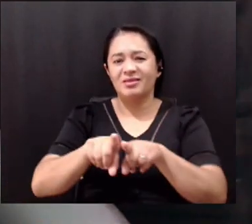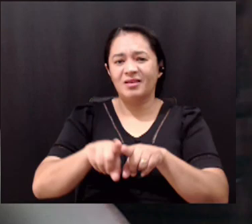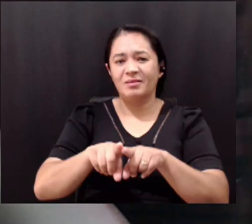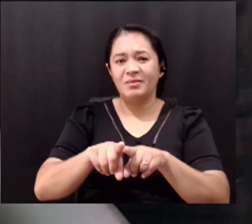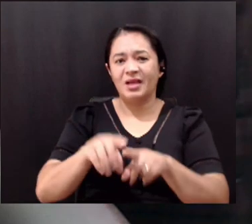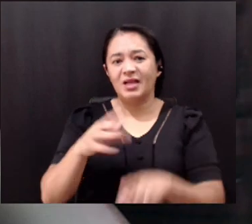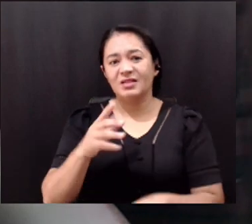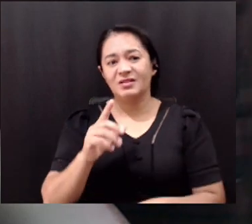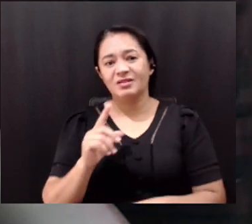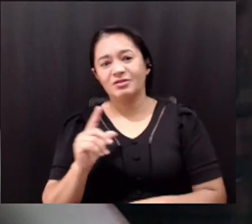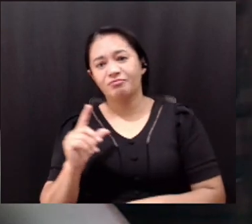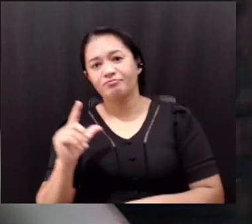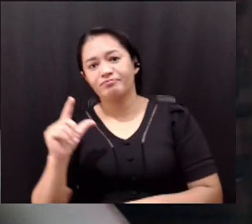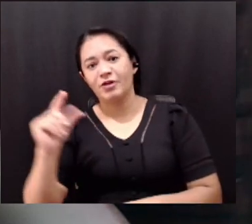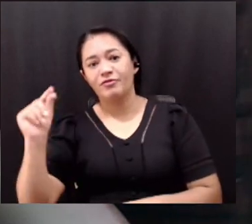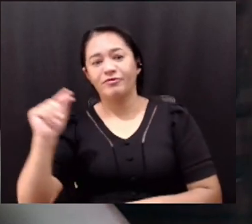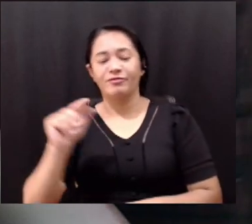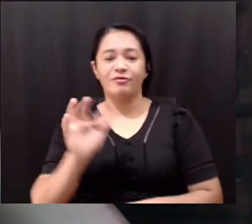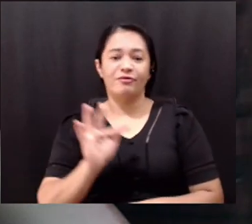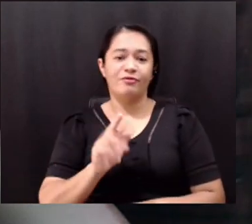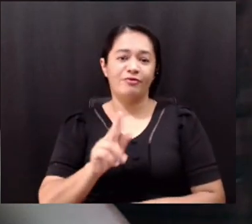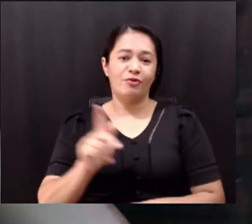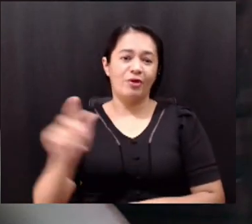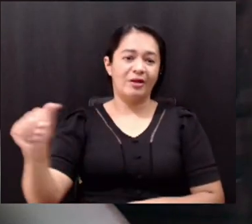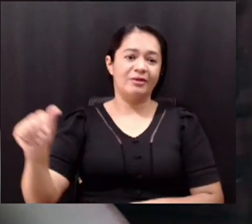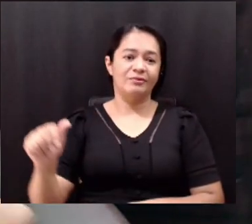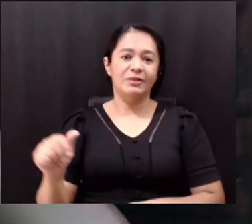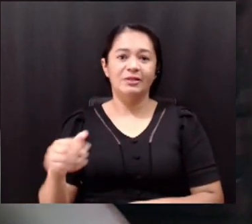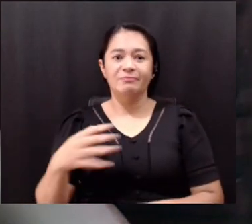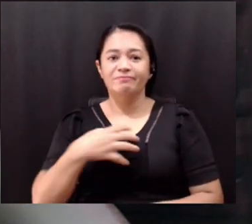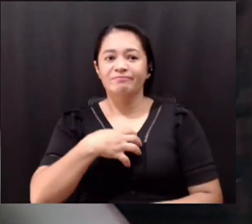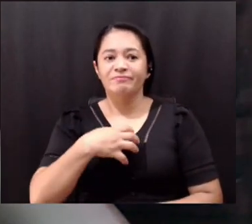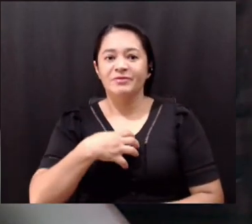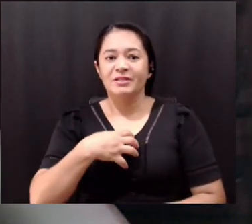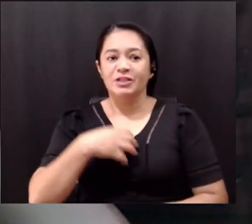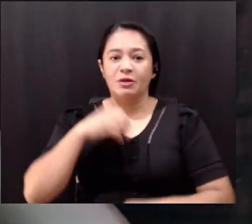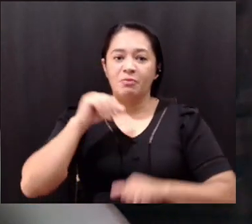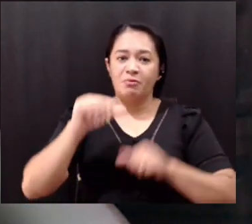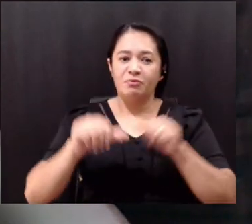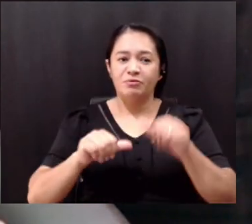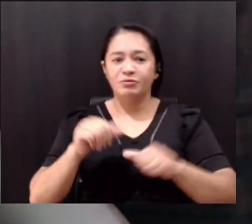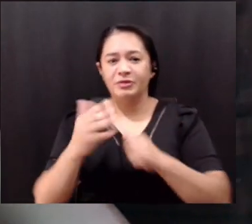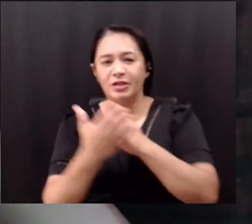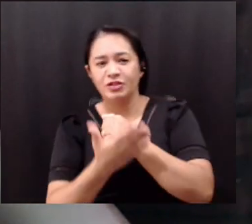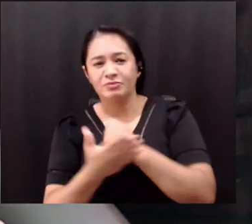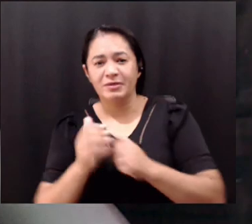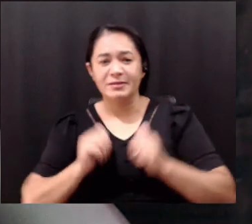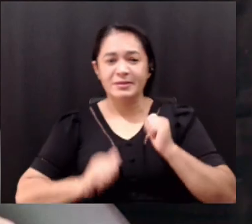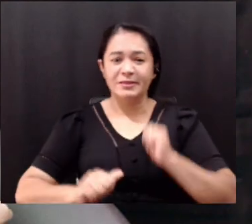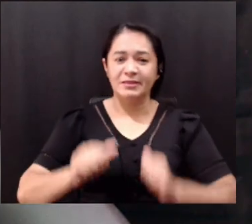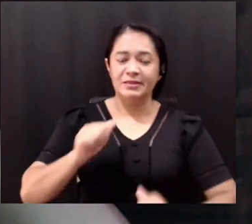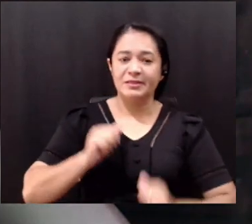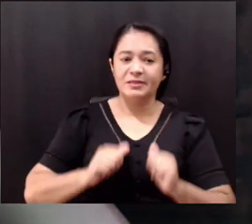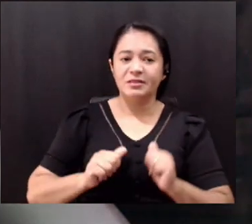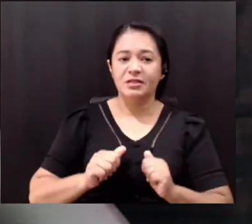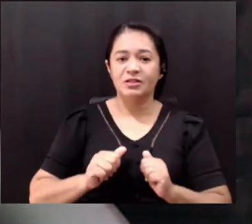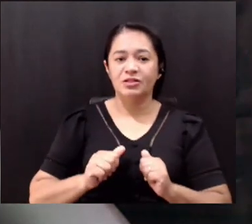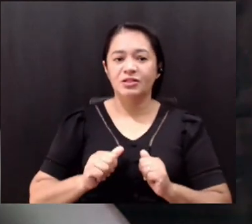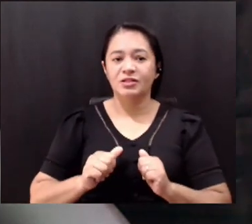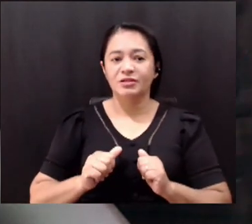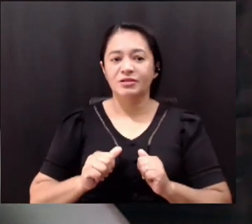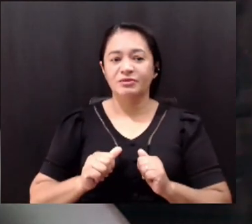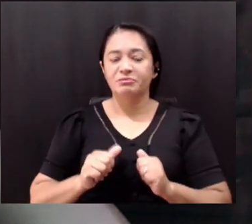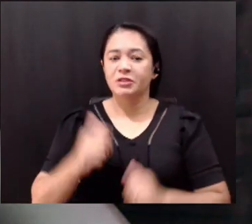a gente está numa situação de ter alguma alteração de base, uma ansiedade, que é uma coisa relativamente comum,